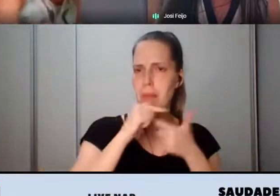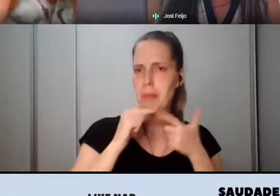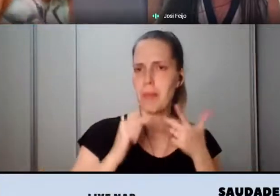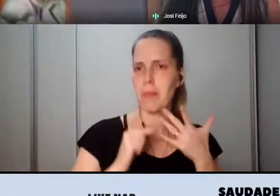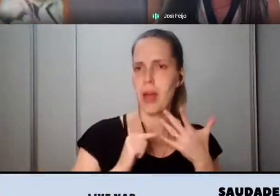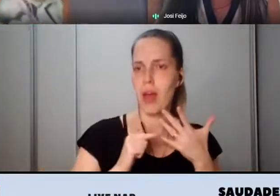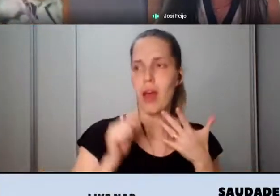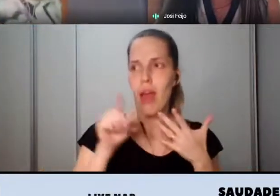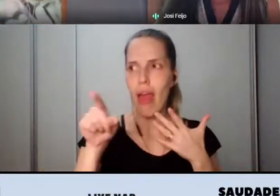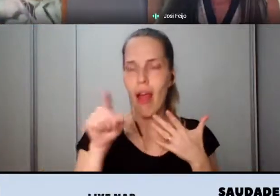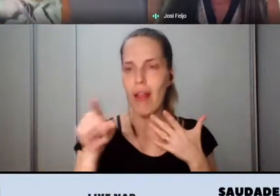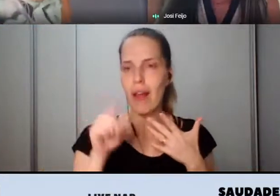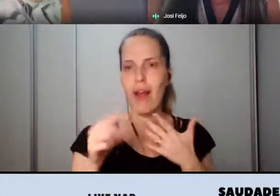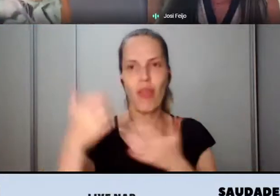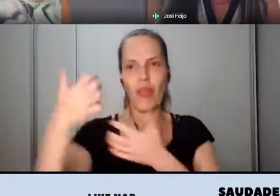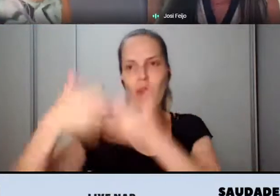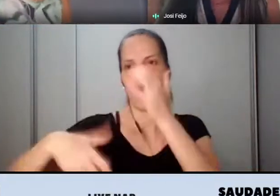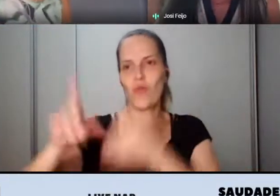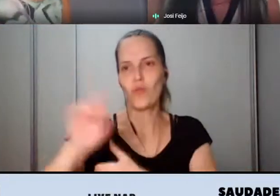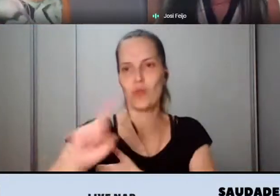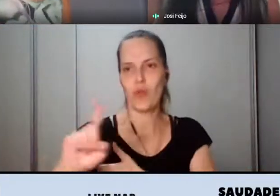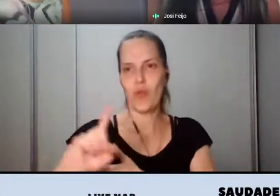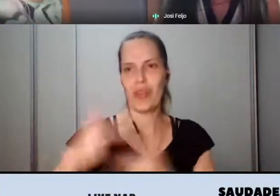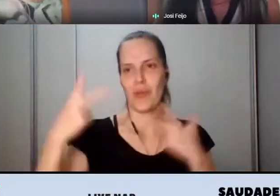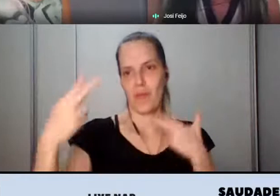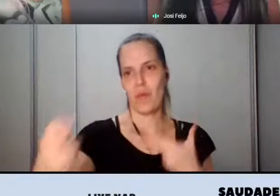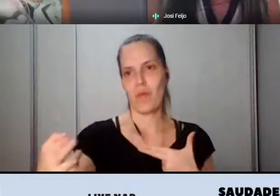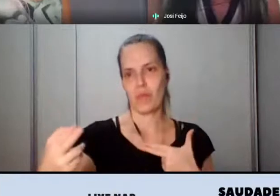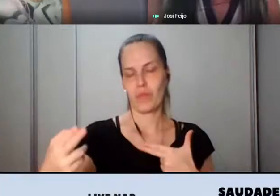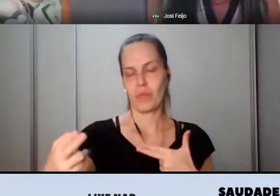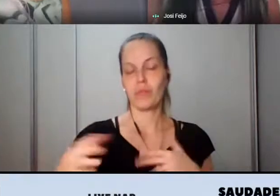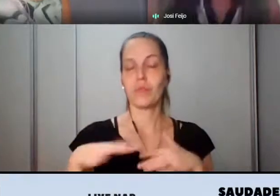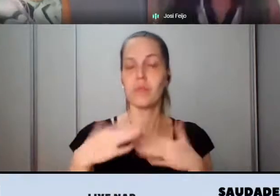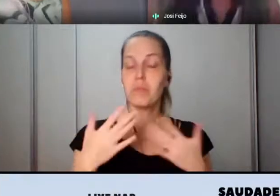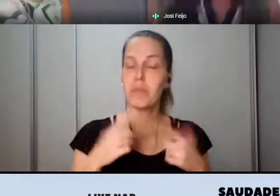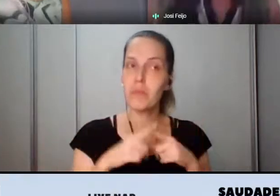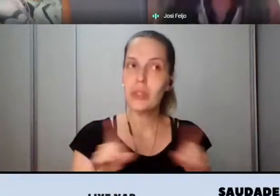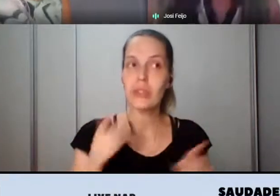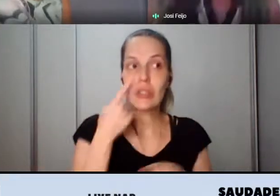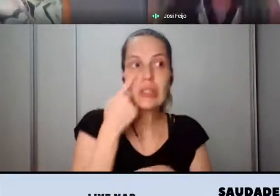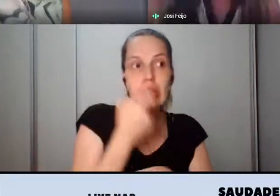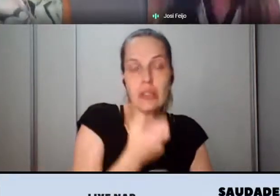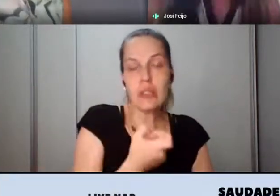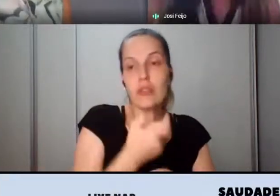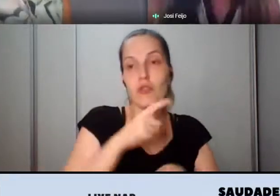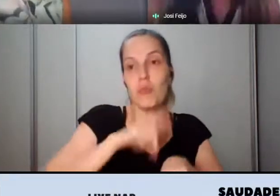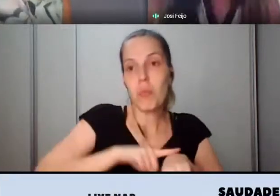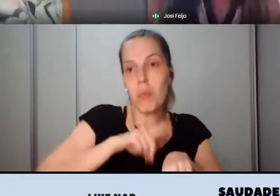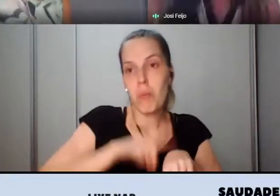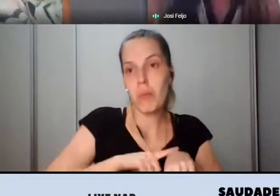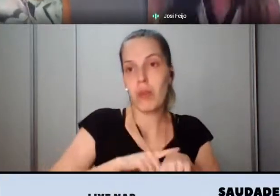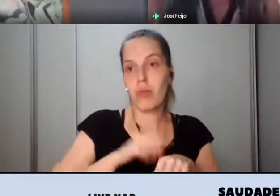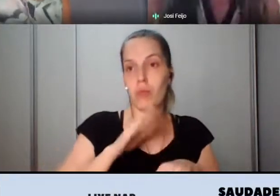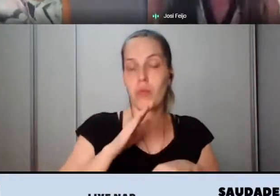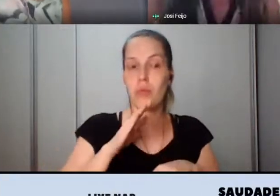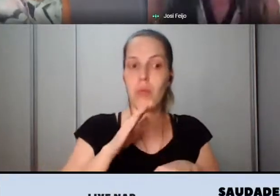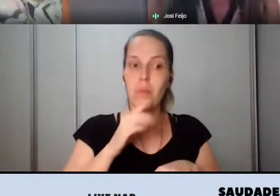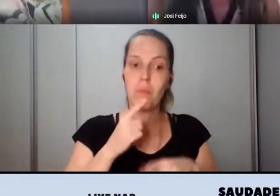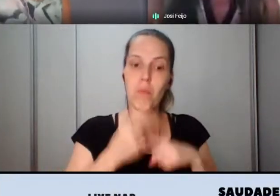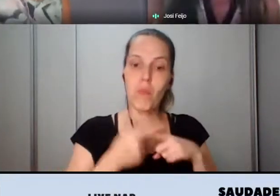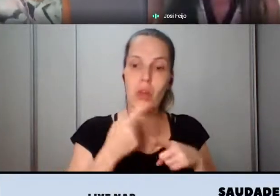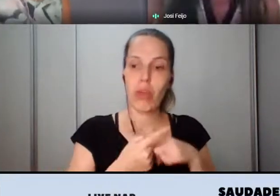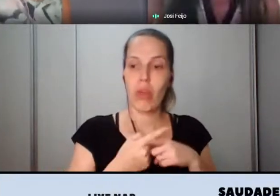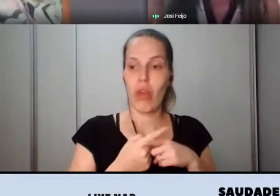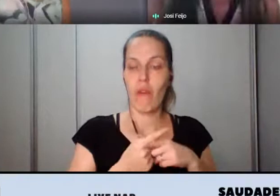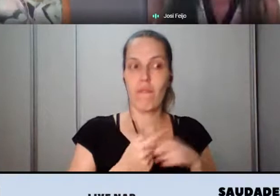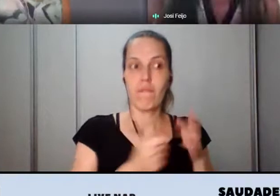mas é muito interessante, assim, porque esse período ele convidou muitas pessoas para que